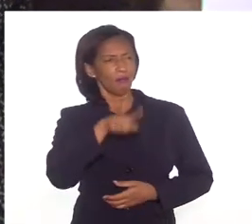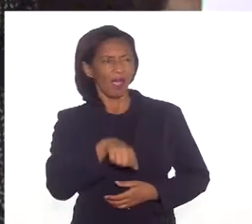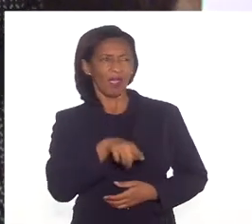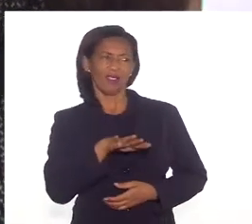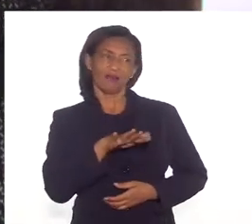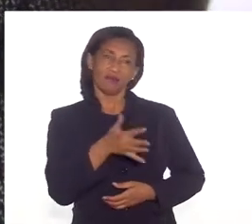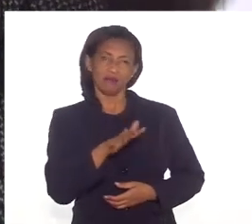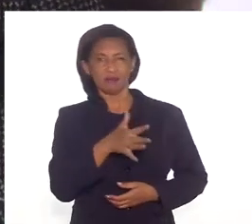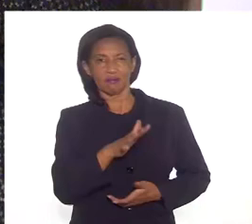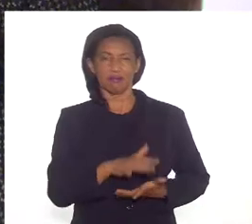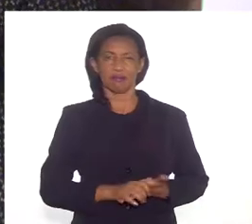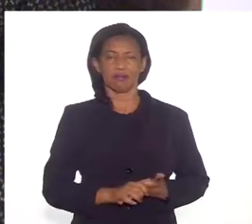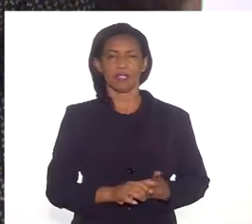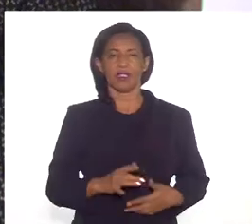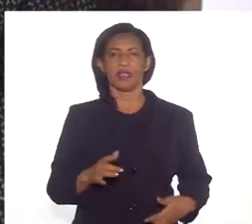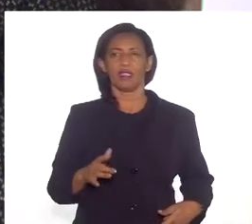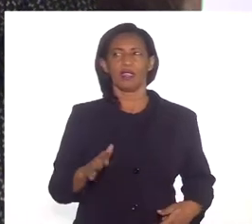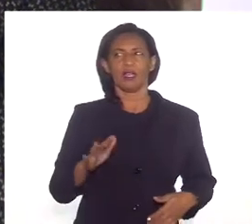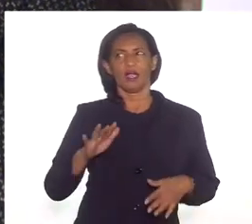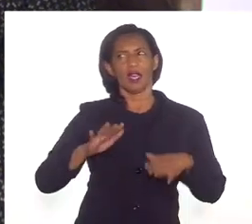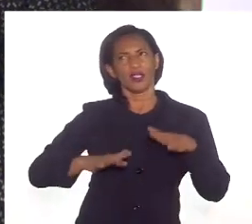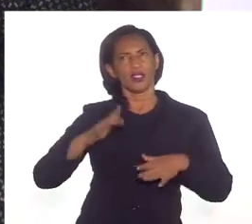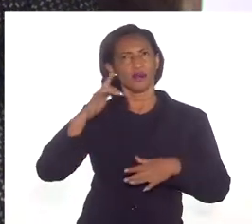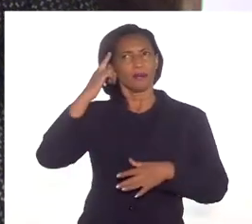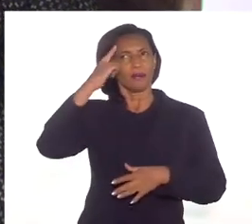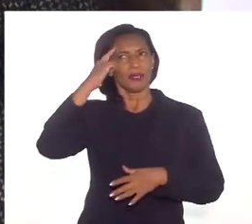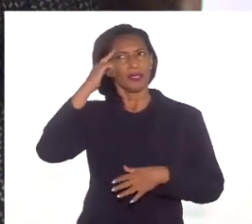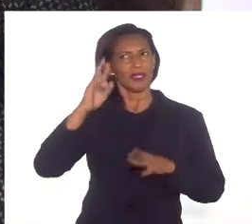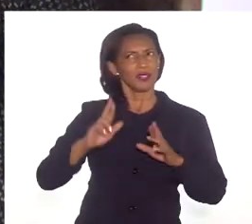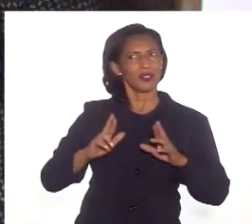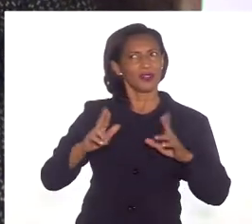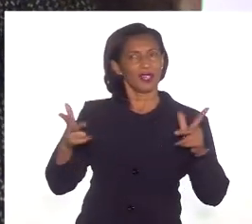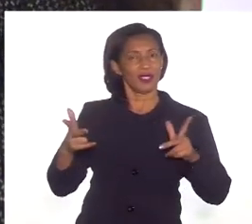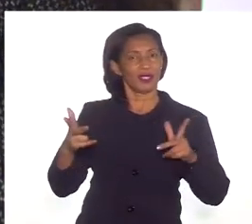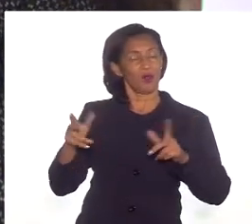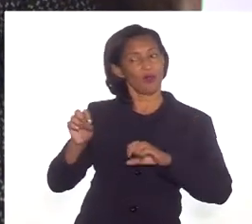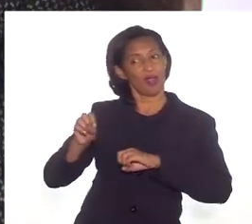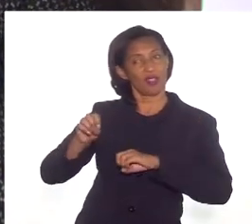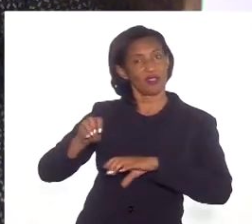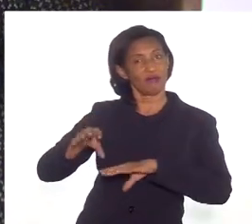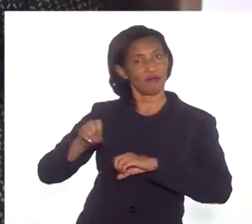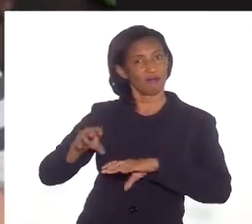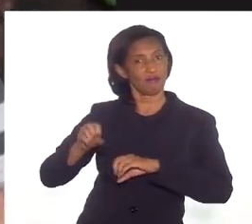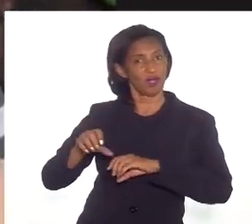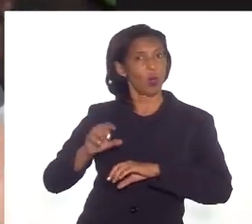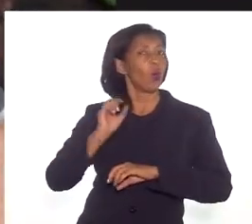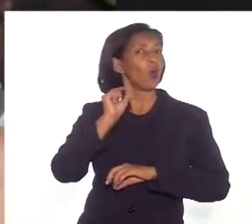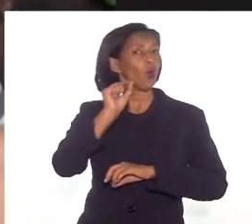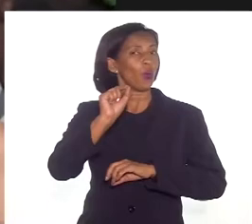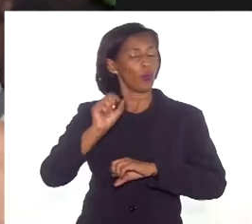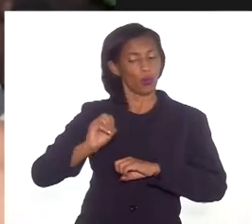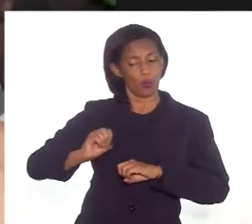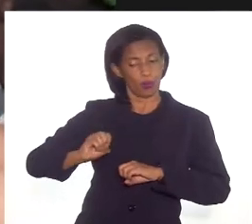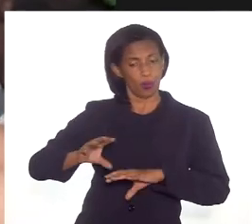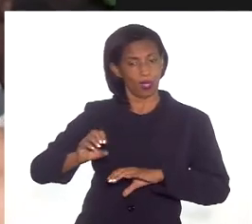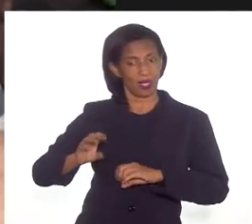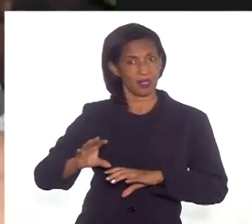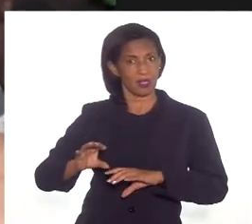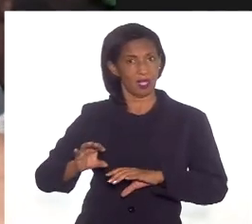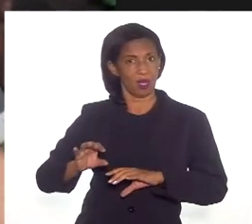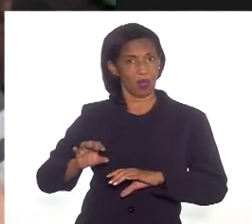É um pouco isso. A gente sempre tem que fazer uma diferenciação quando a gente fala de educação, entre o que é a